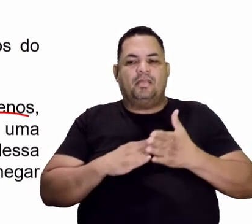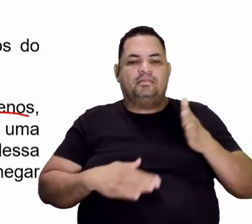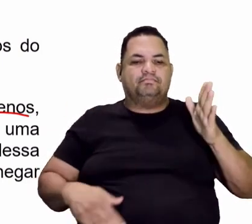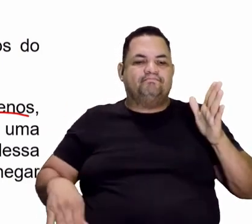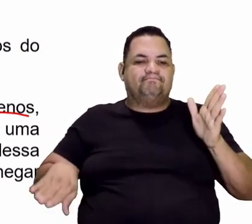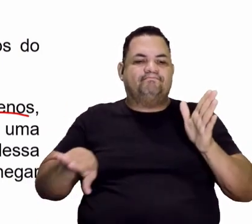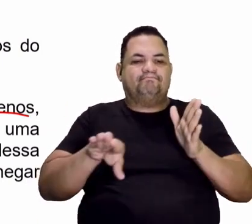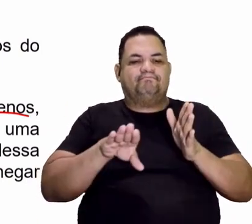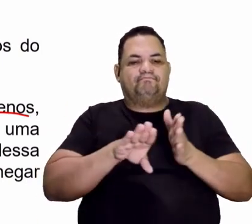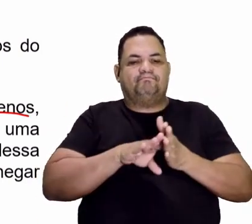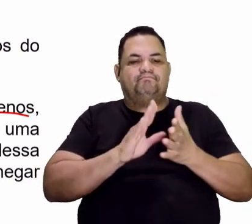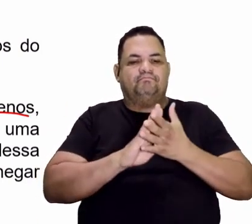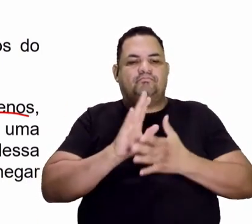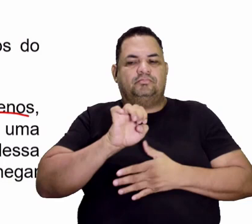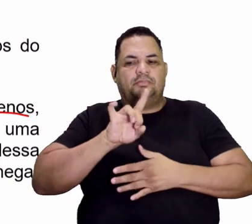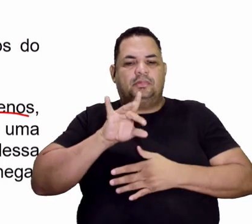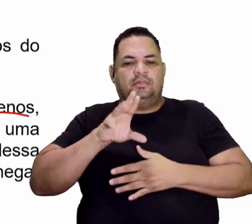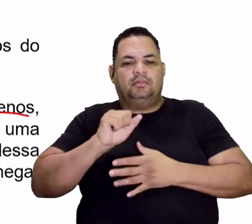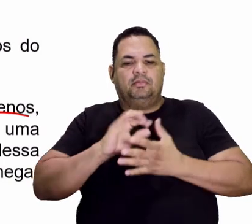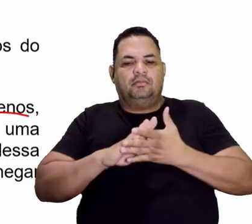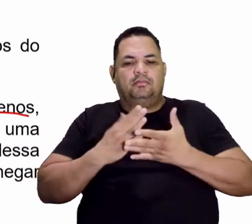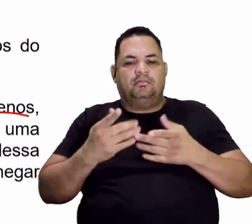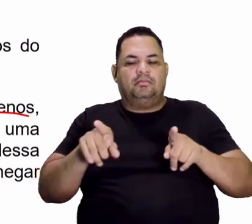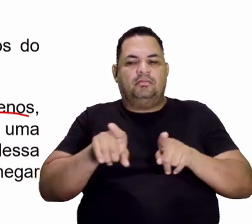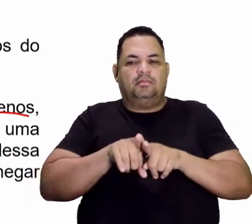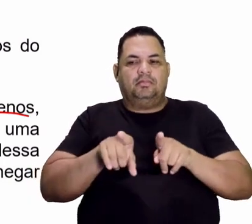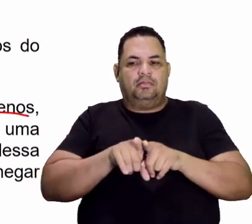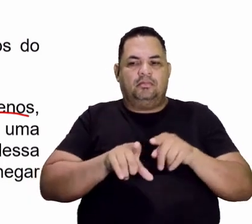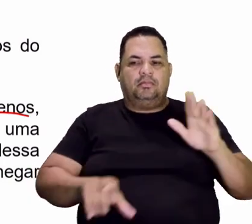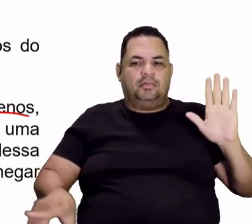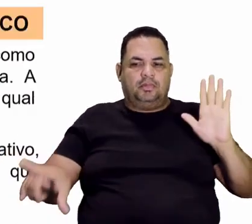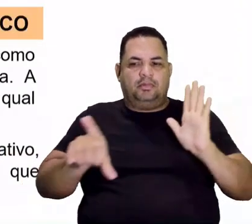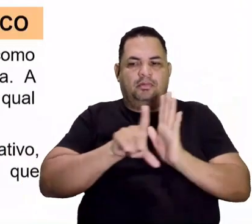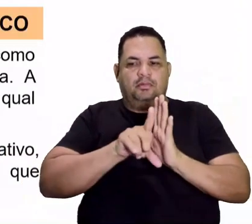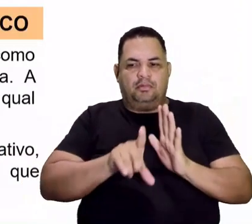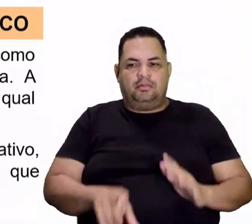chegar a uma generalização e, eventualmente, a uma lei.